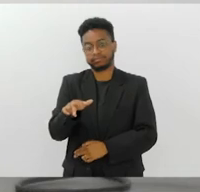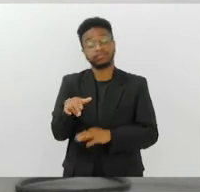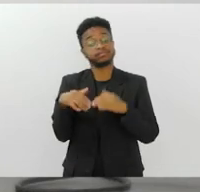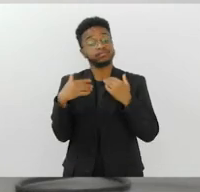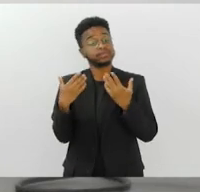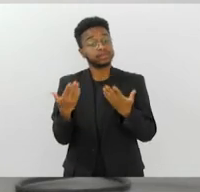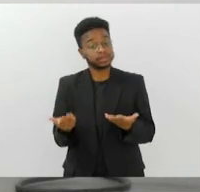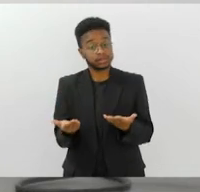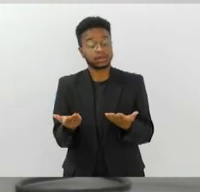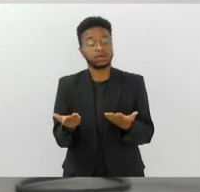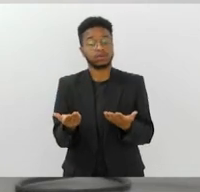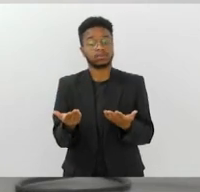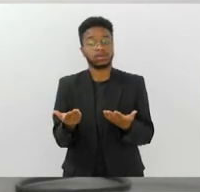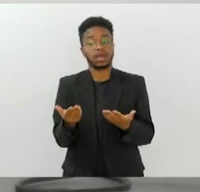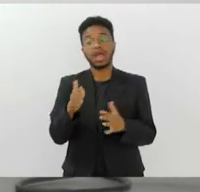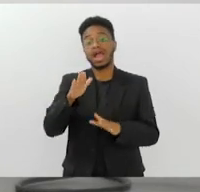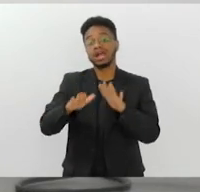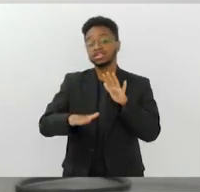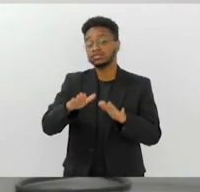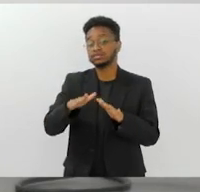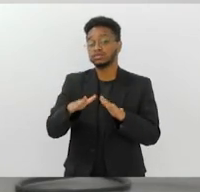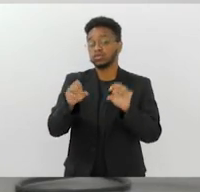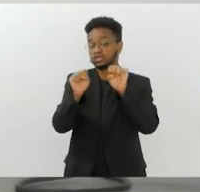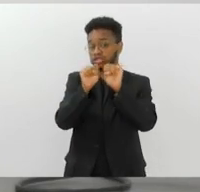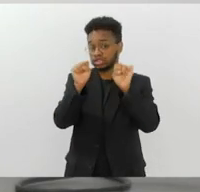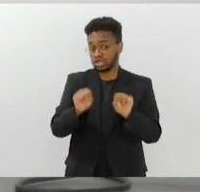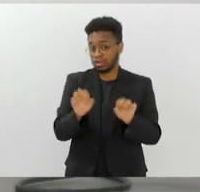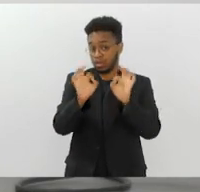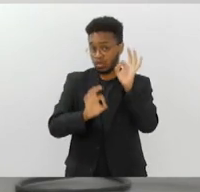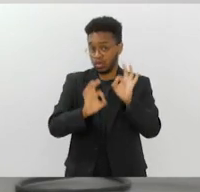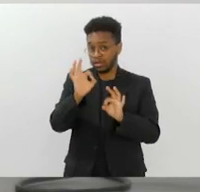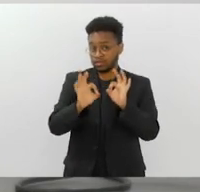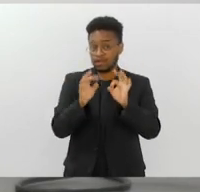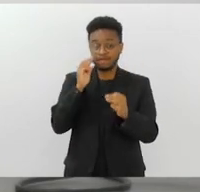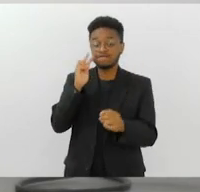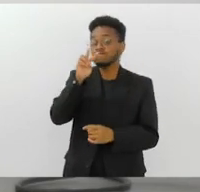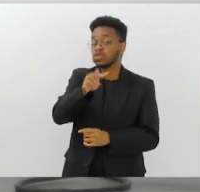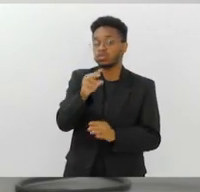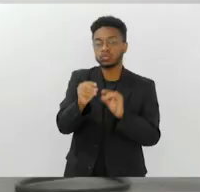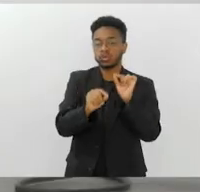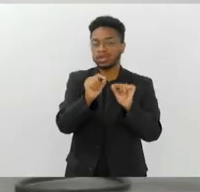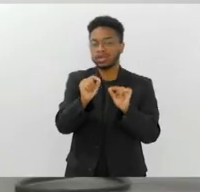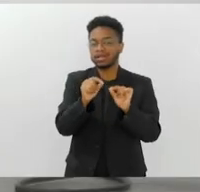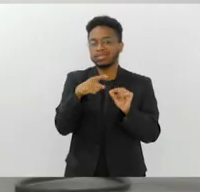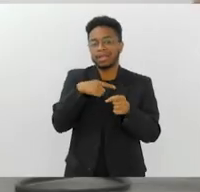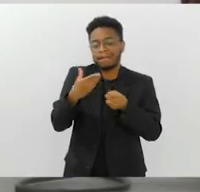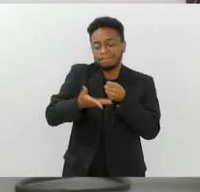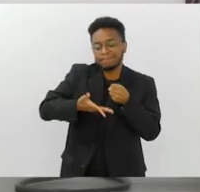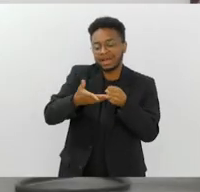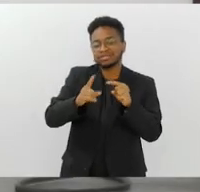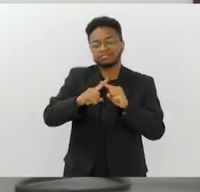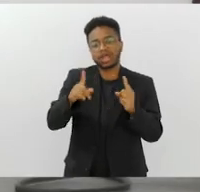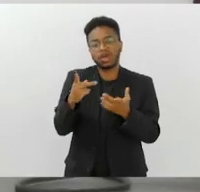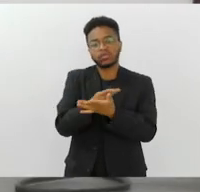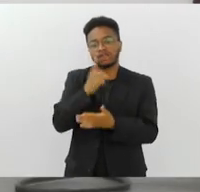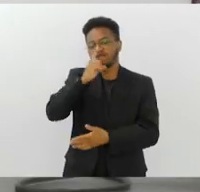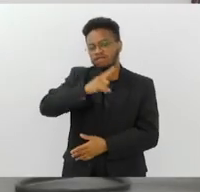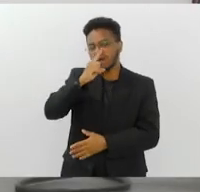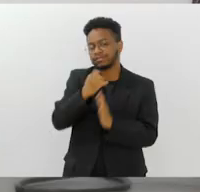então algumas vezes um sistema é feito com um olhar com uma base que acaba dando muita